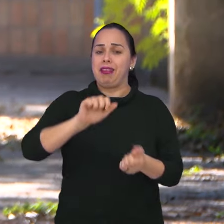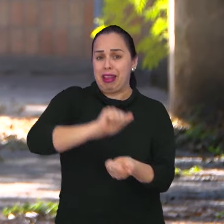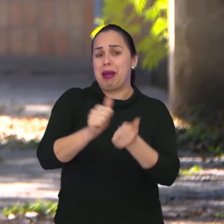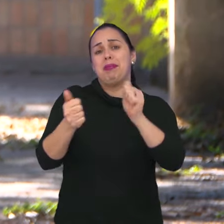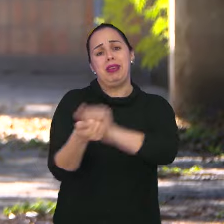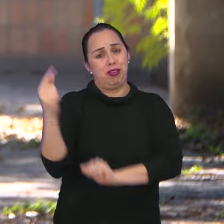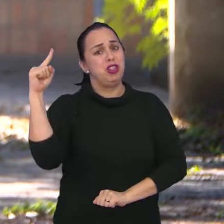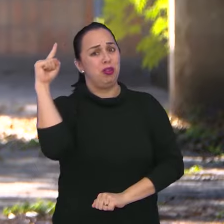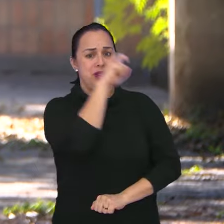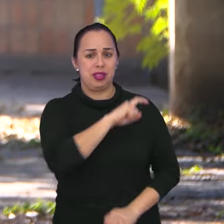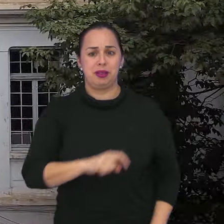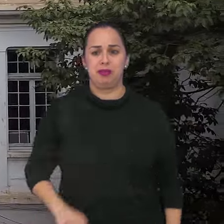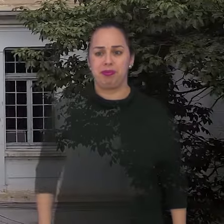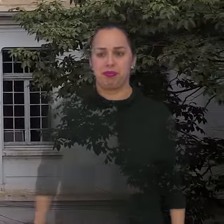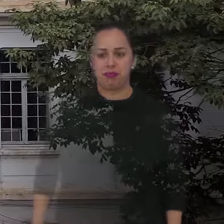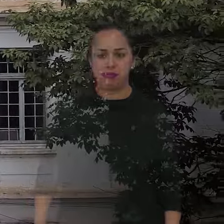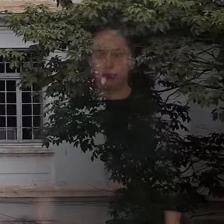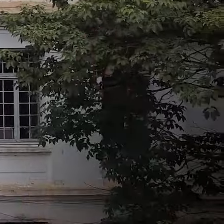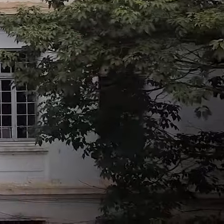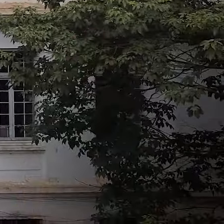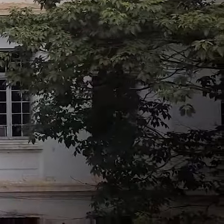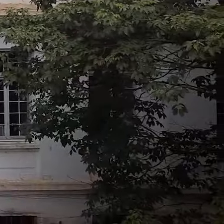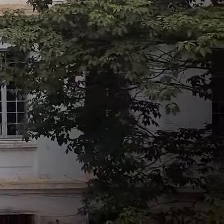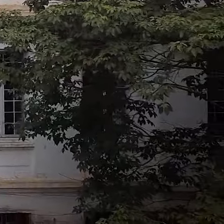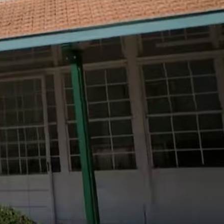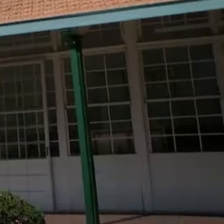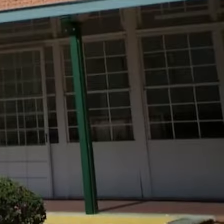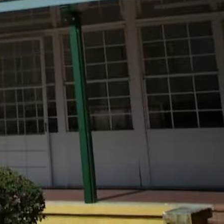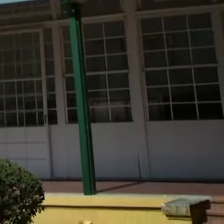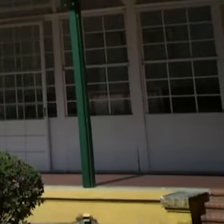em se adaptar à nova vida.